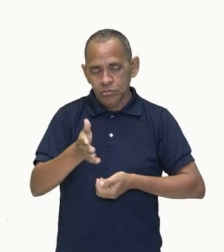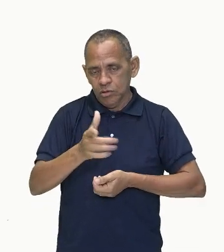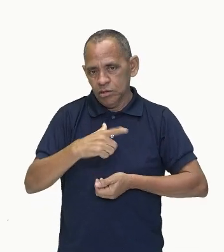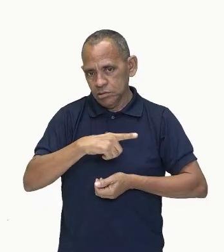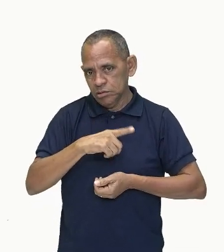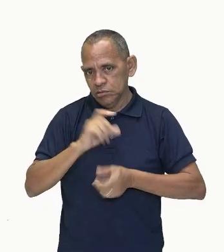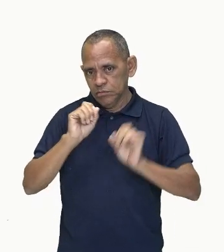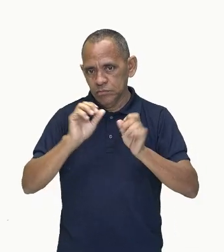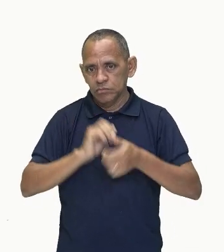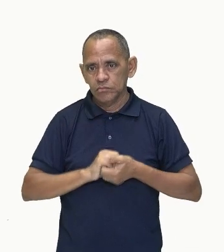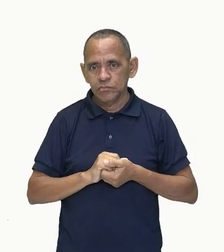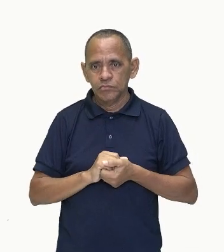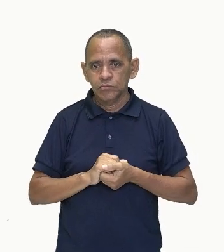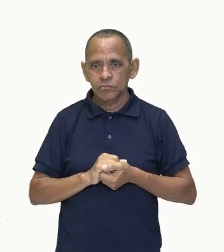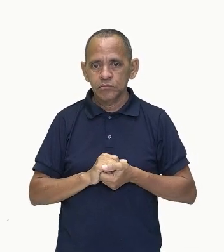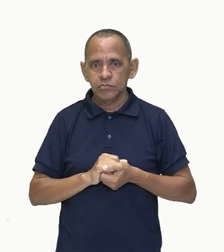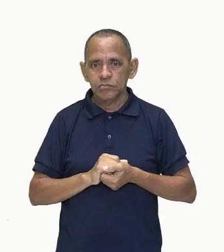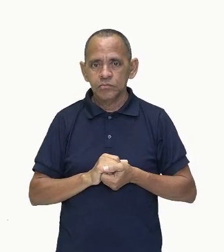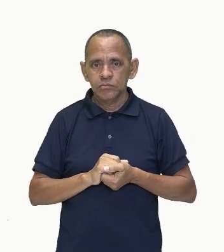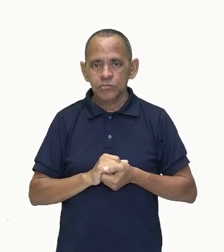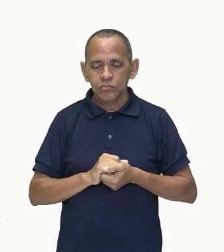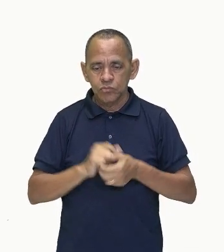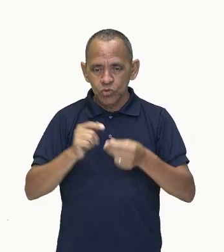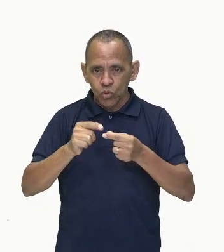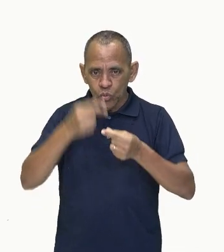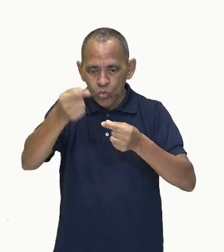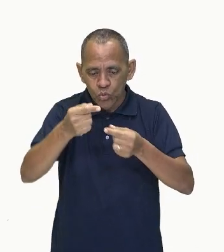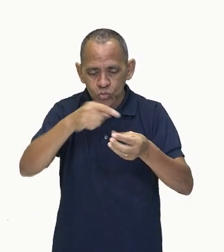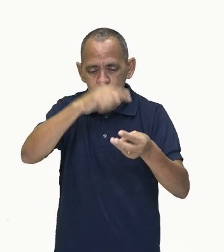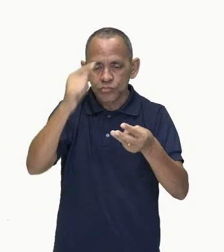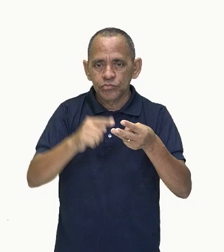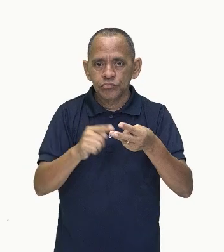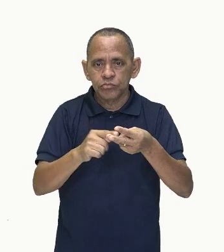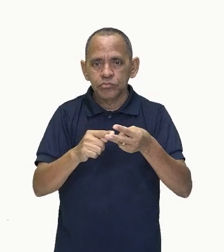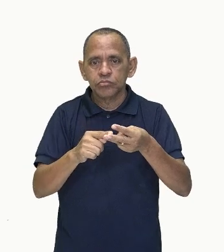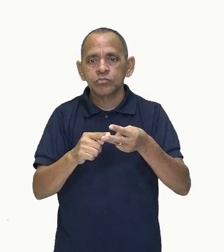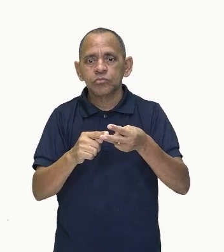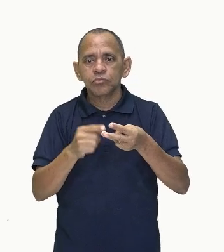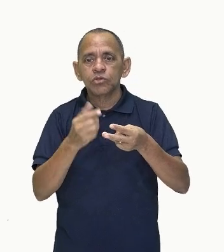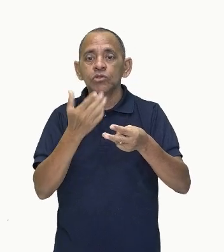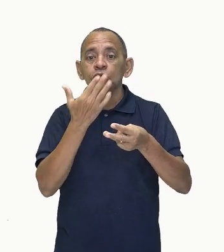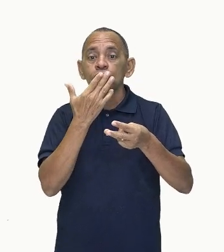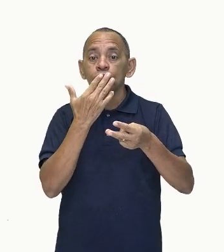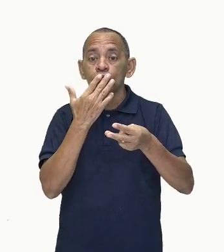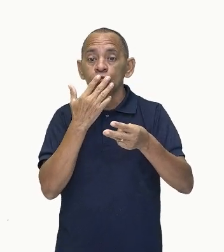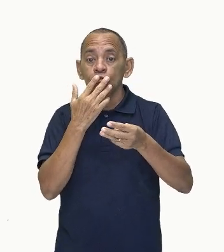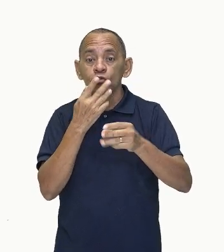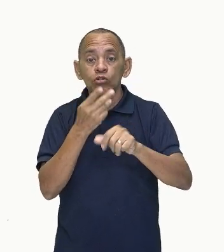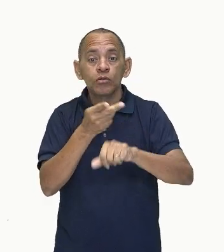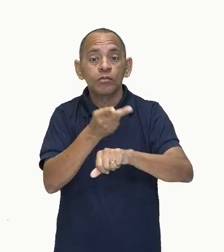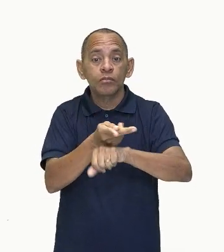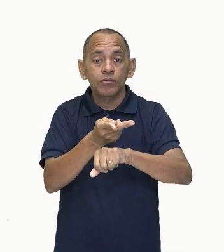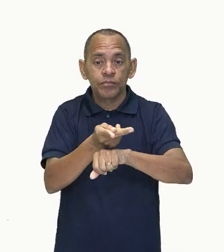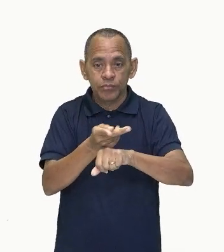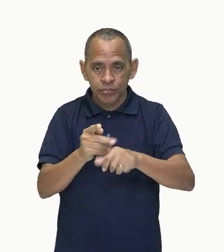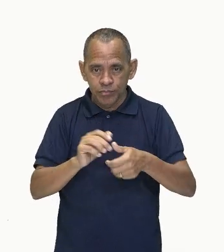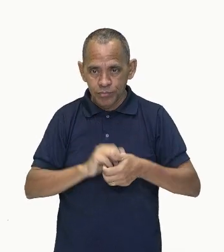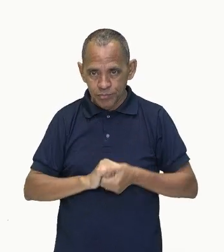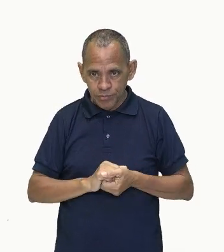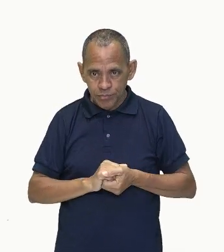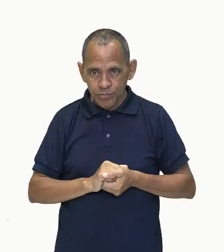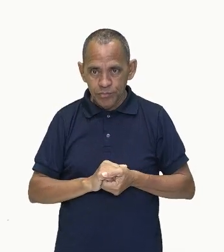20. Vamos ver o próximo, ó. O próximo, então, são os carros prateados. Ele também tem altura 12,